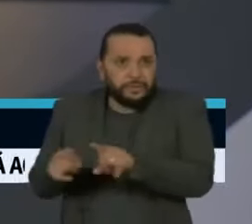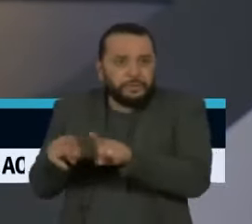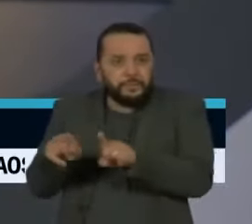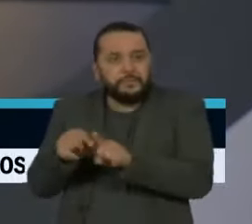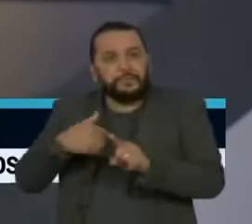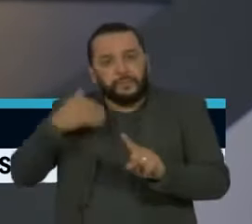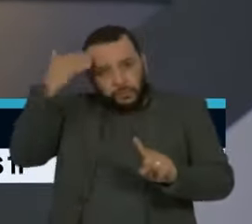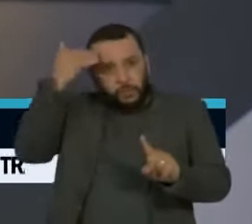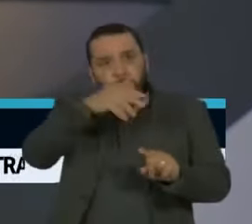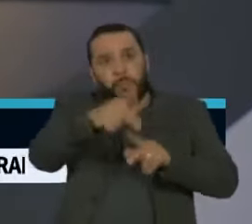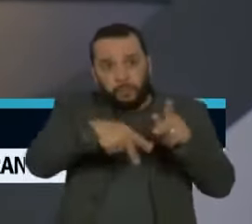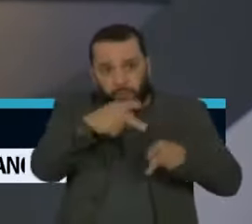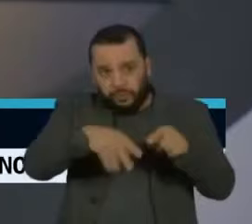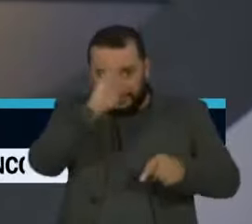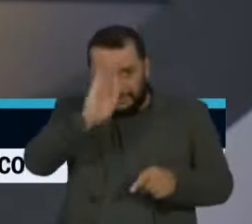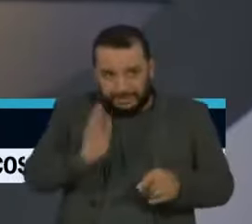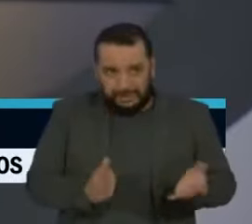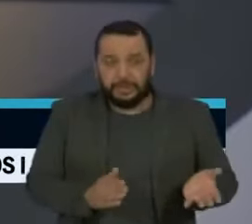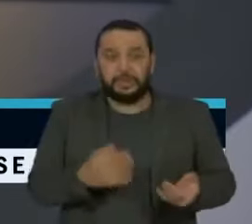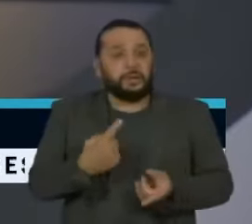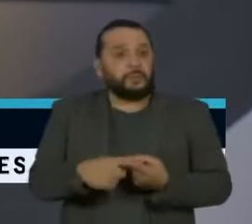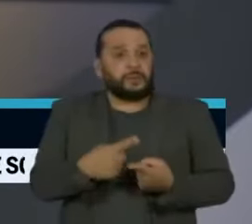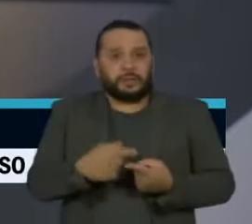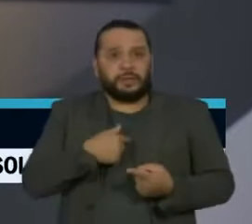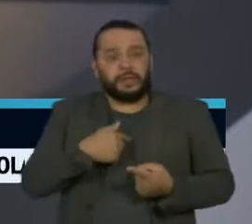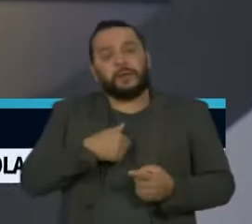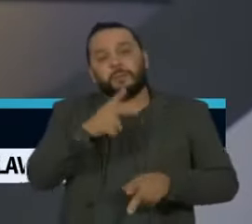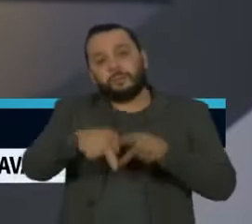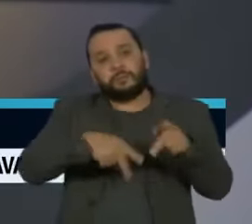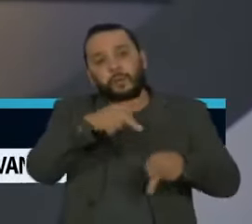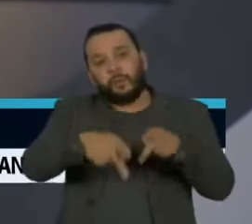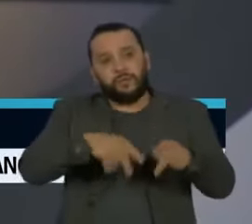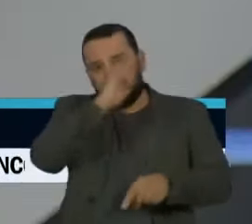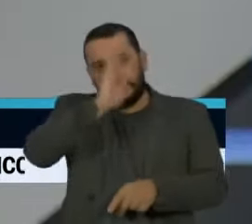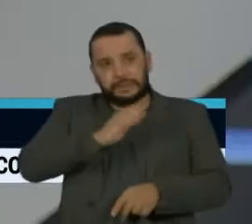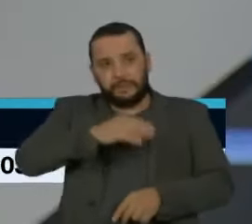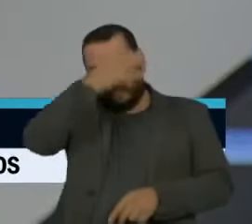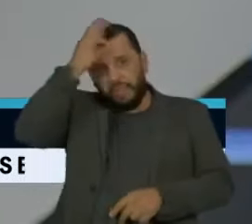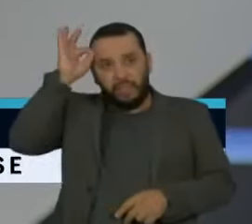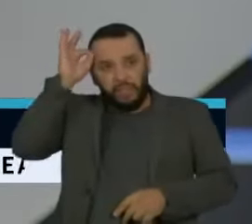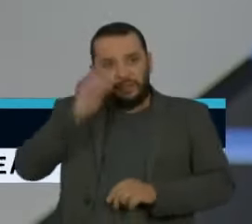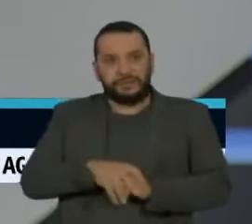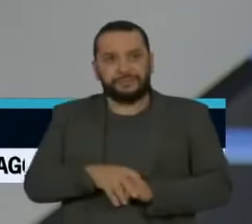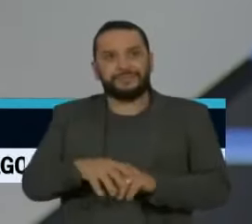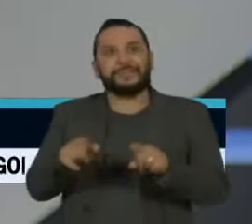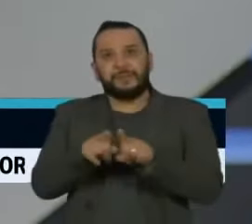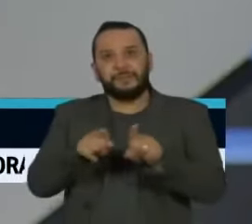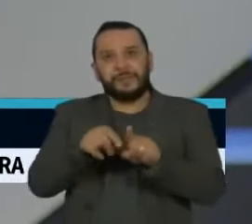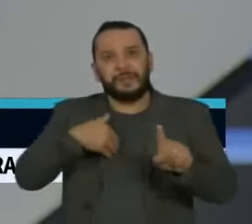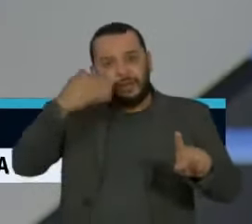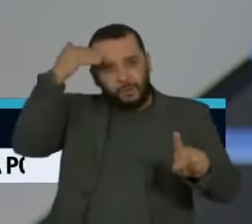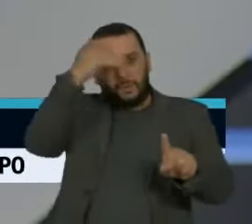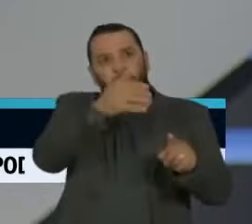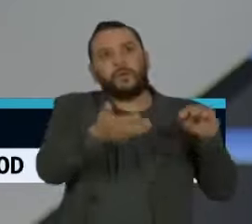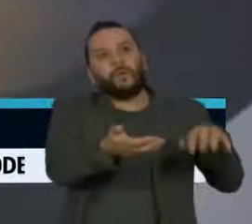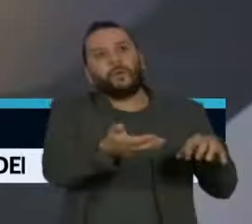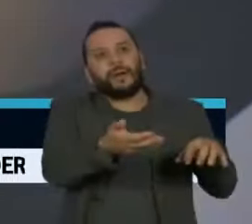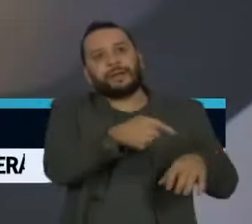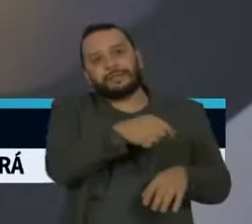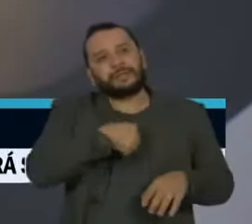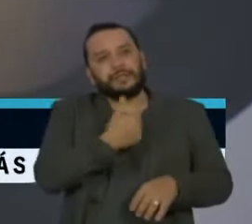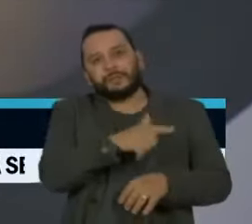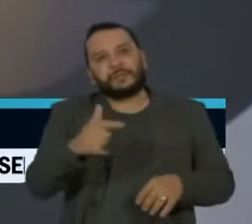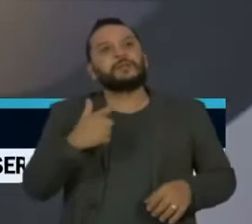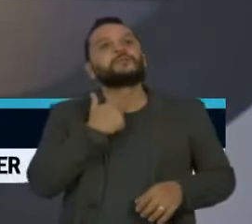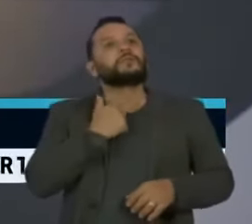população brasileira, segundo ele na entrevista, porque não é instruída, e culpa o Congresso em geral, que não tem vontade, né?